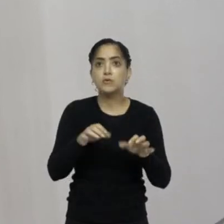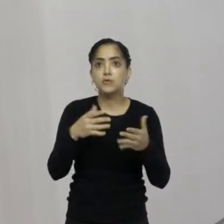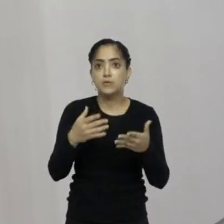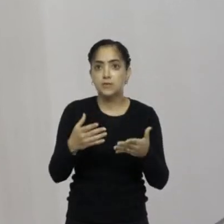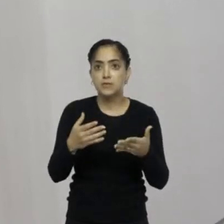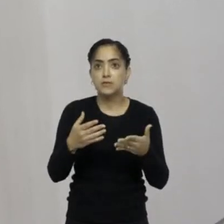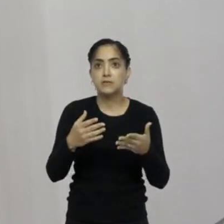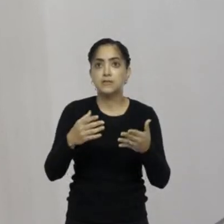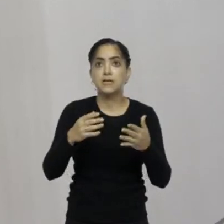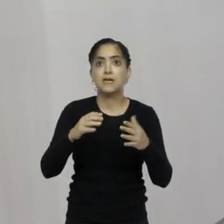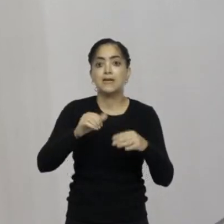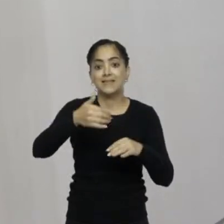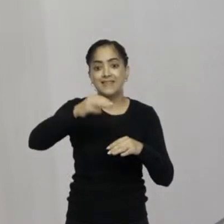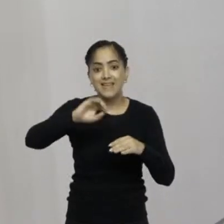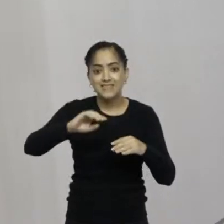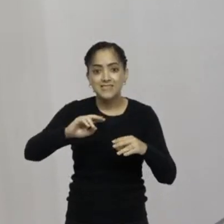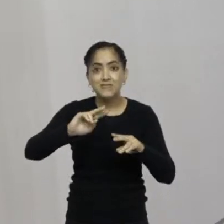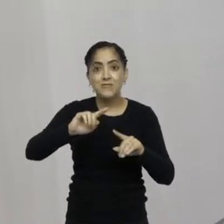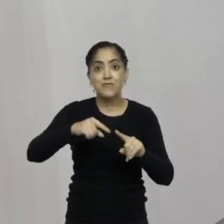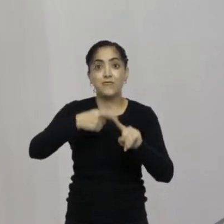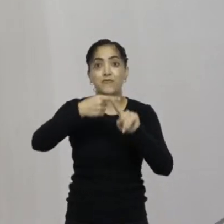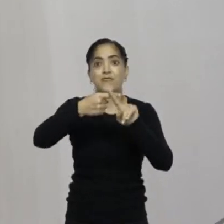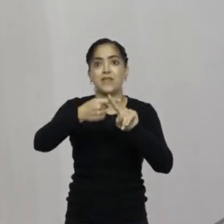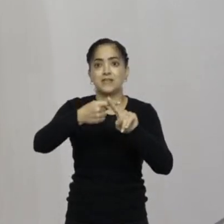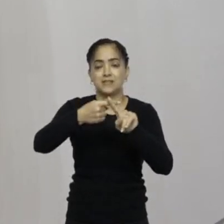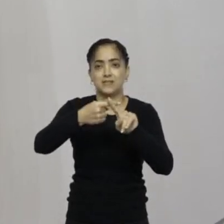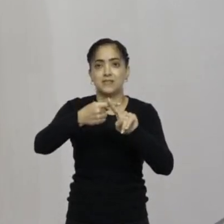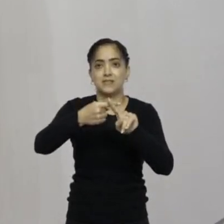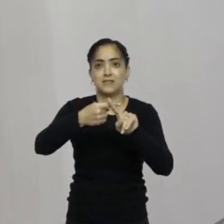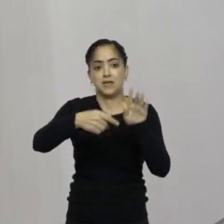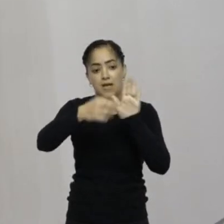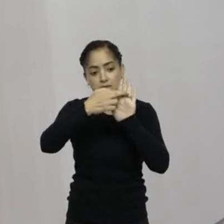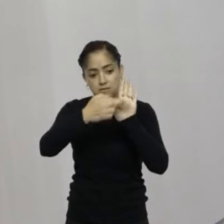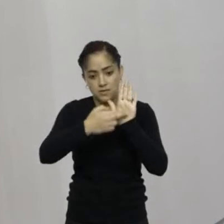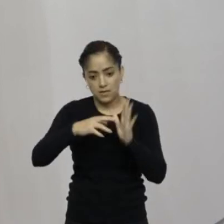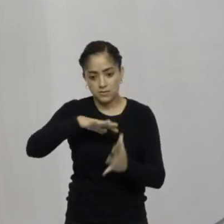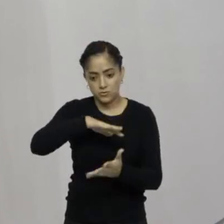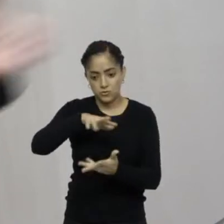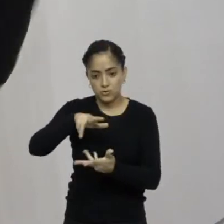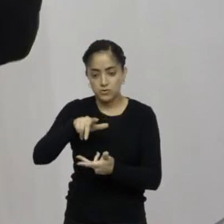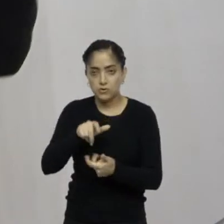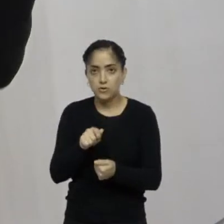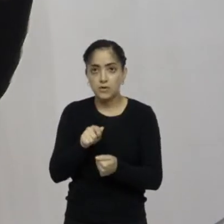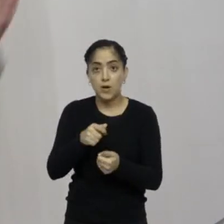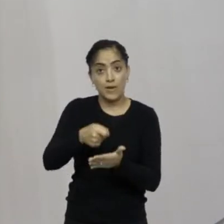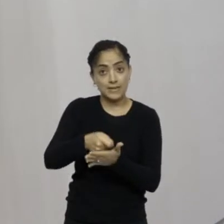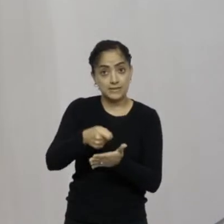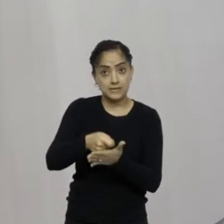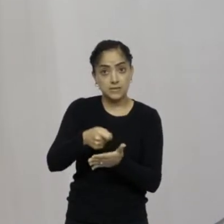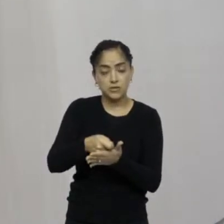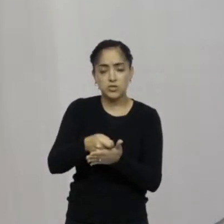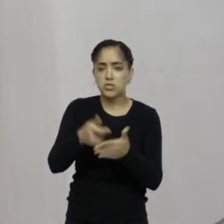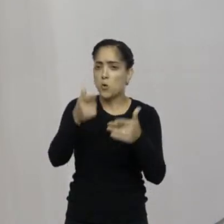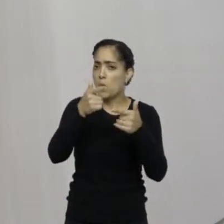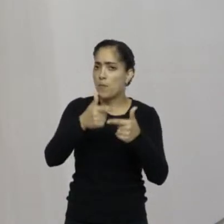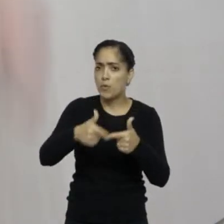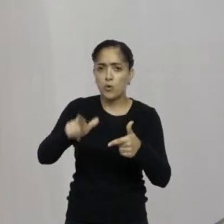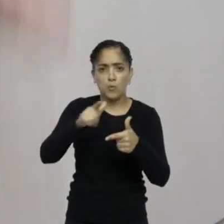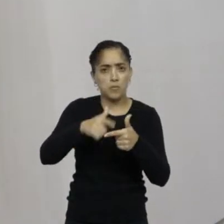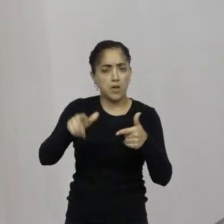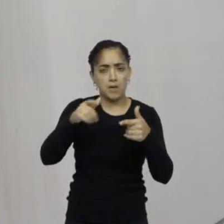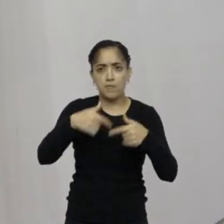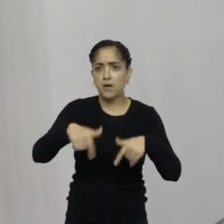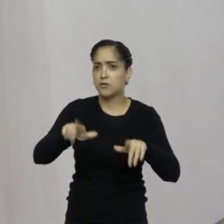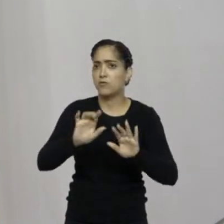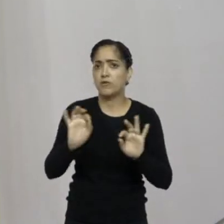10 vezes a mais do que a norma internacional exige para uma barragem. Então, ela não vai oferecer problema nenhum. Fecha